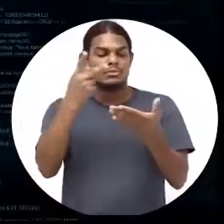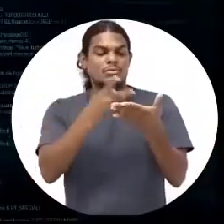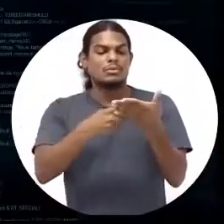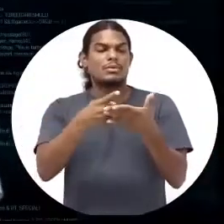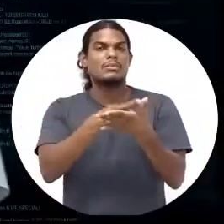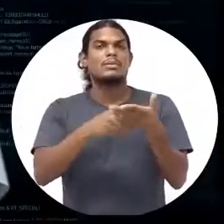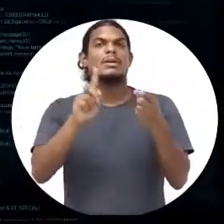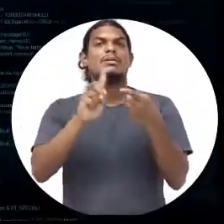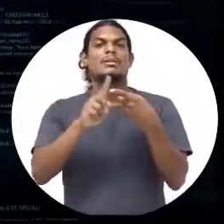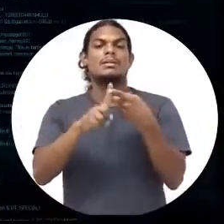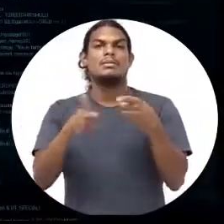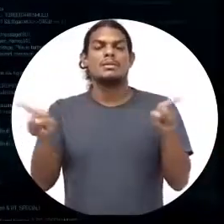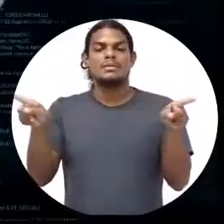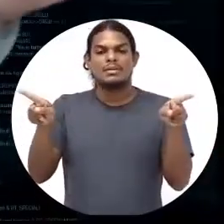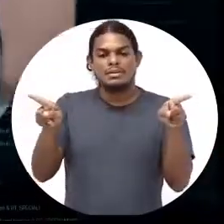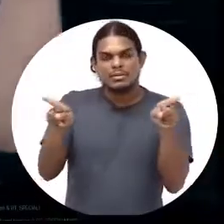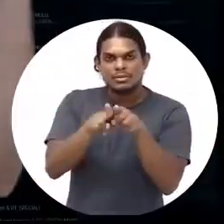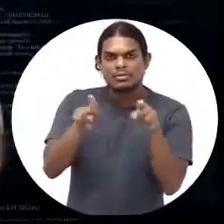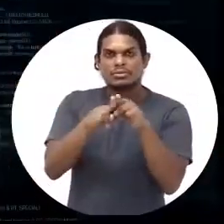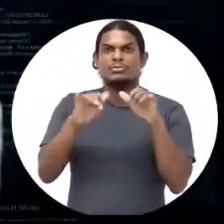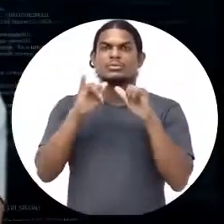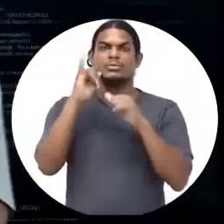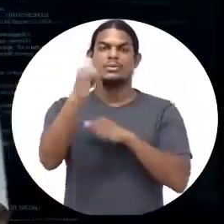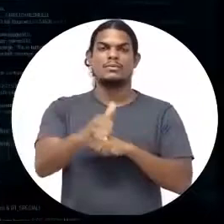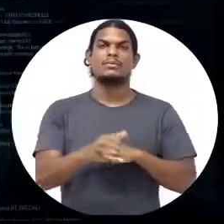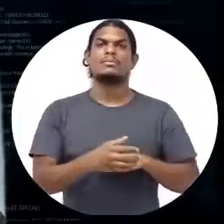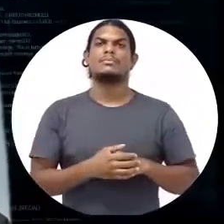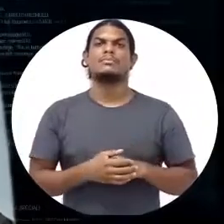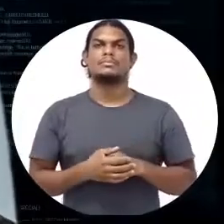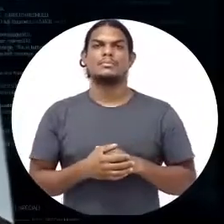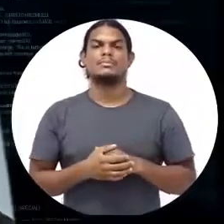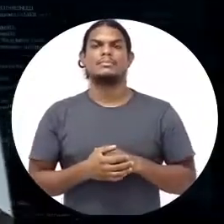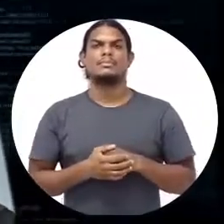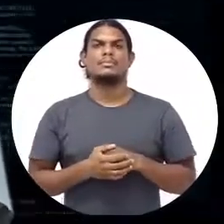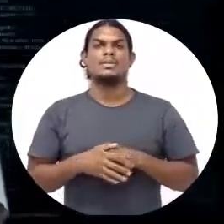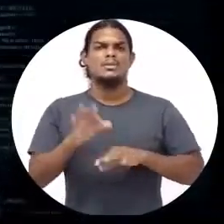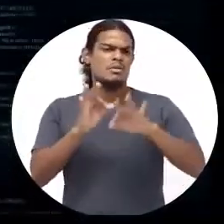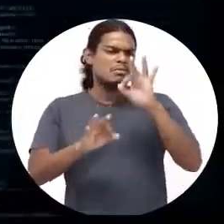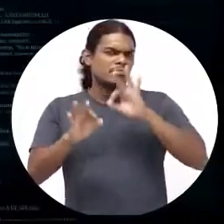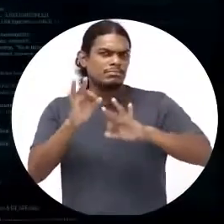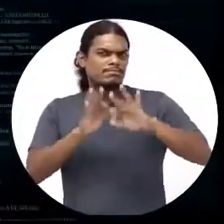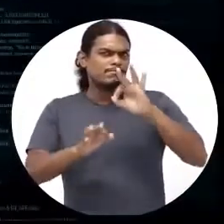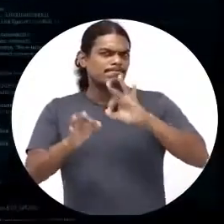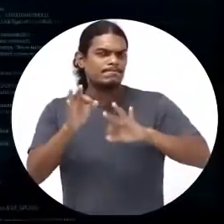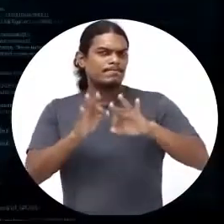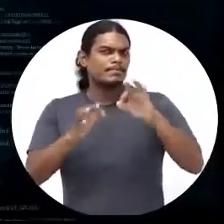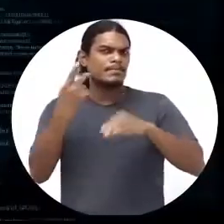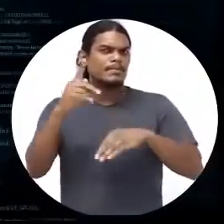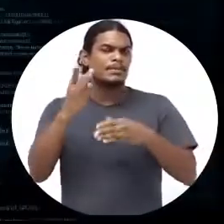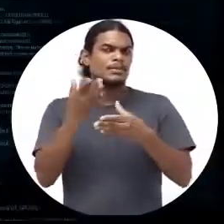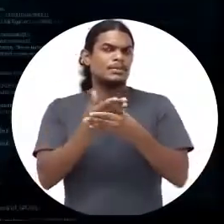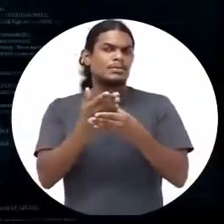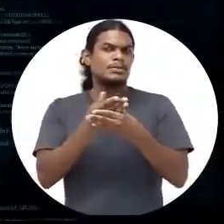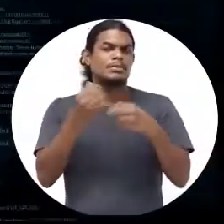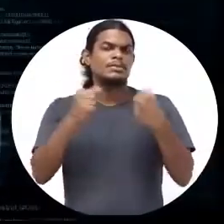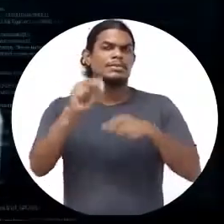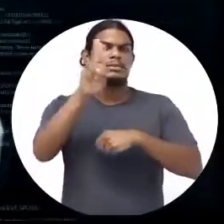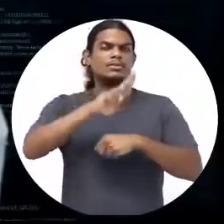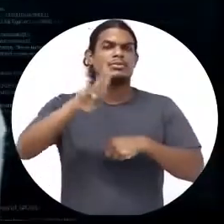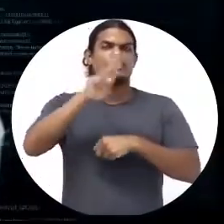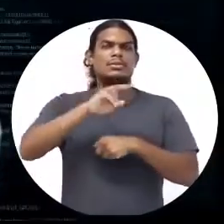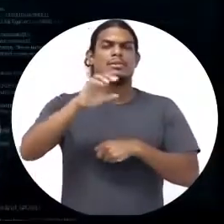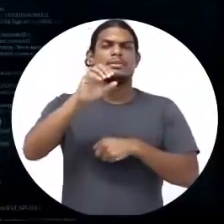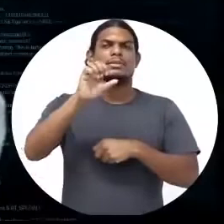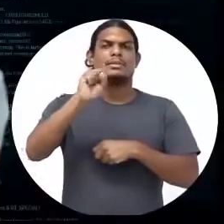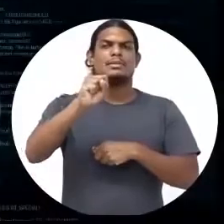informação. E aquele friso, aquele colorido, aquele detalhezinho ali no canto, ele vai ser colocado com CSS. Então no